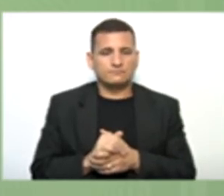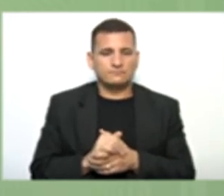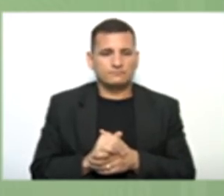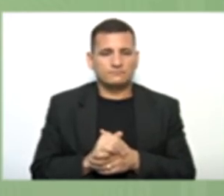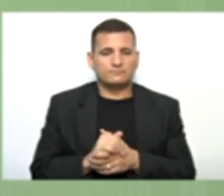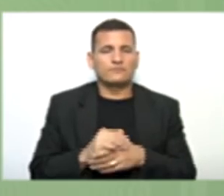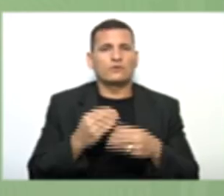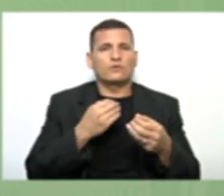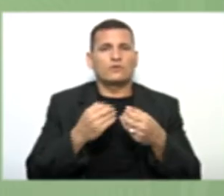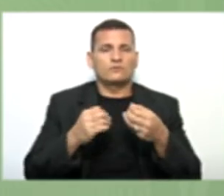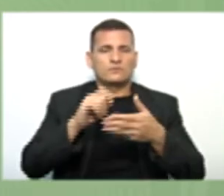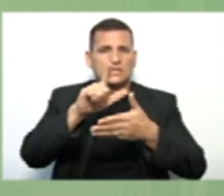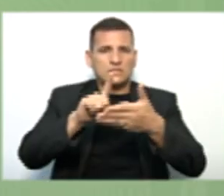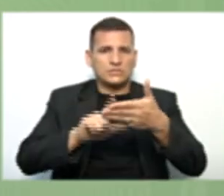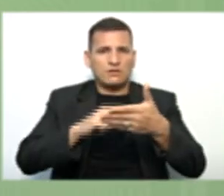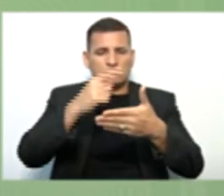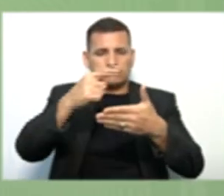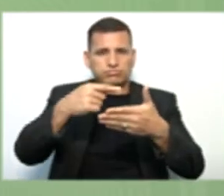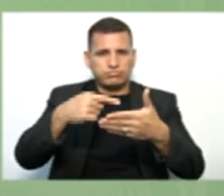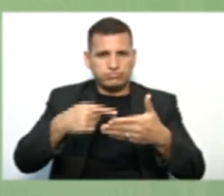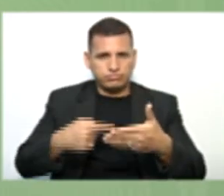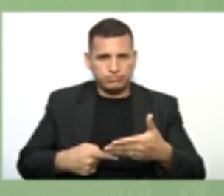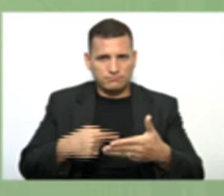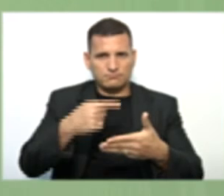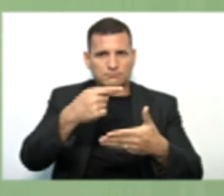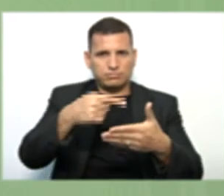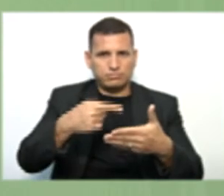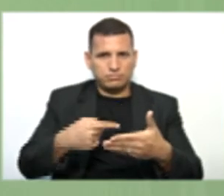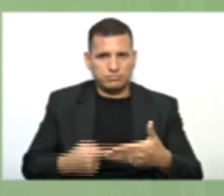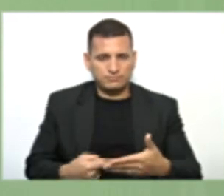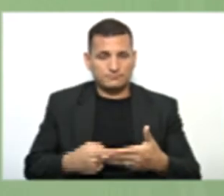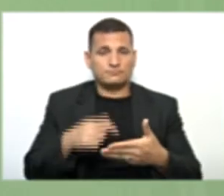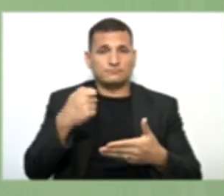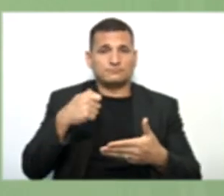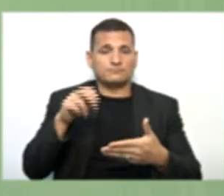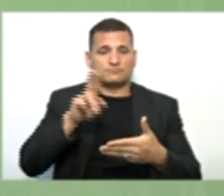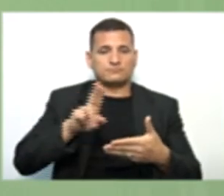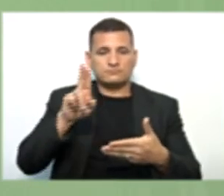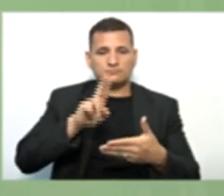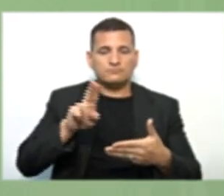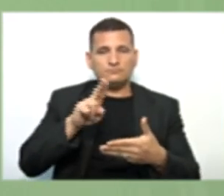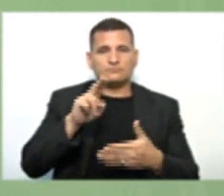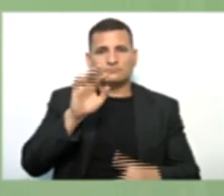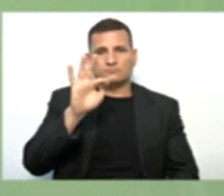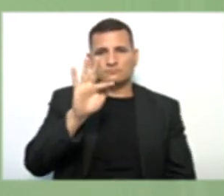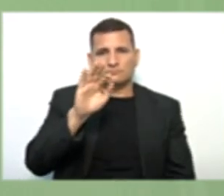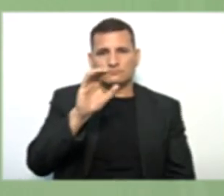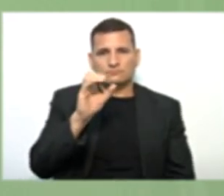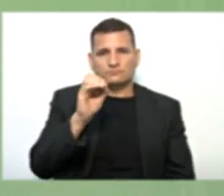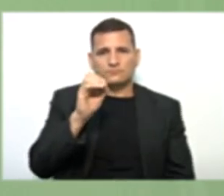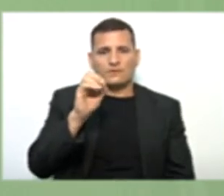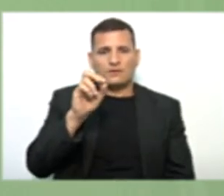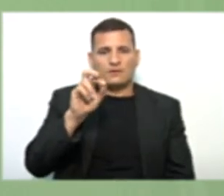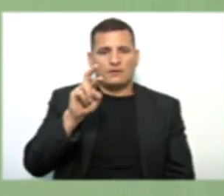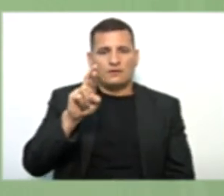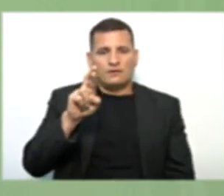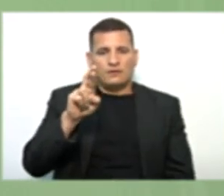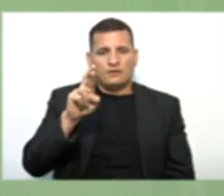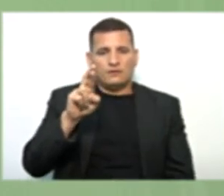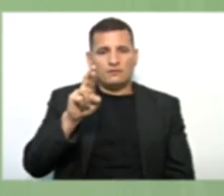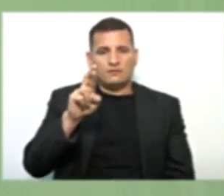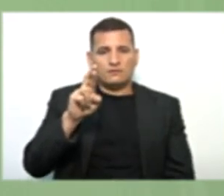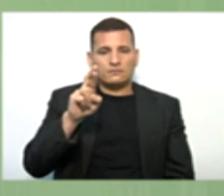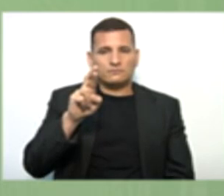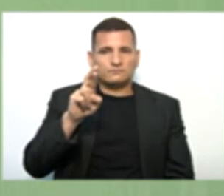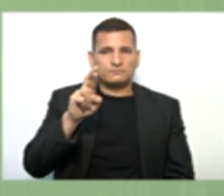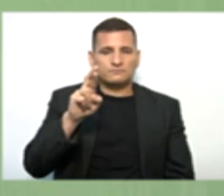Percorrendo uma lista com um laço. Para isso, a gente tem que usar esse camarada aqui, ó. Mas eu vou ler para vocês. Para executar a mesma ação